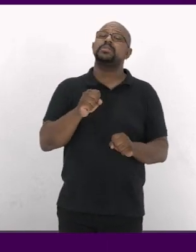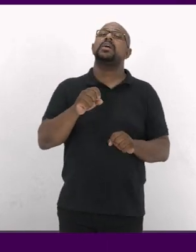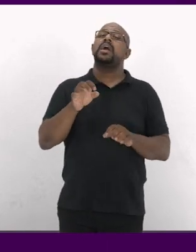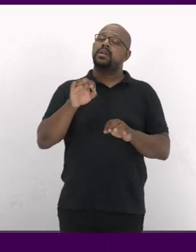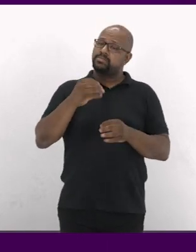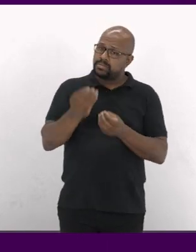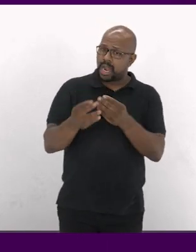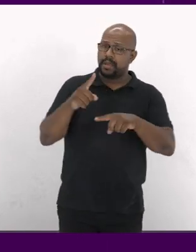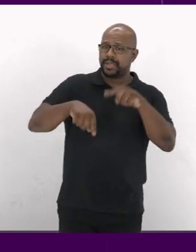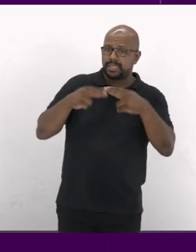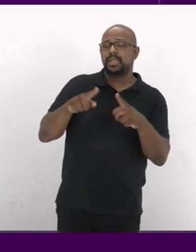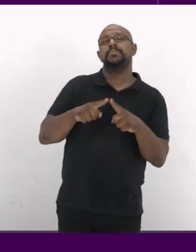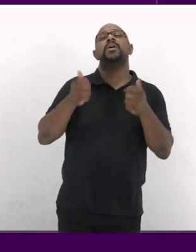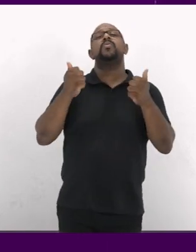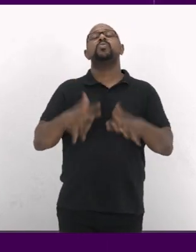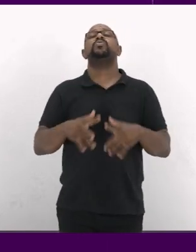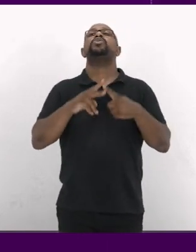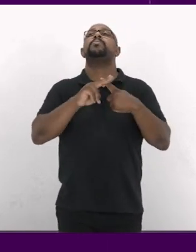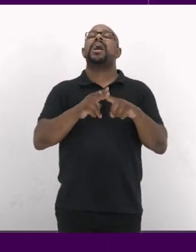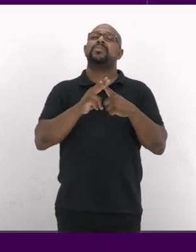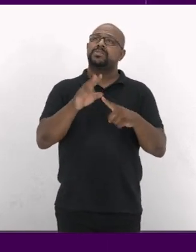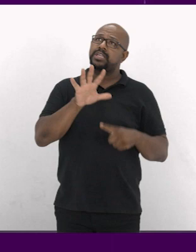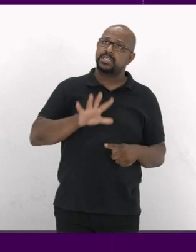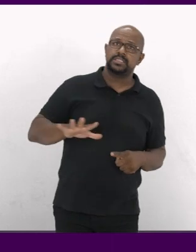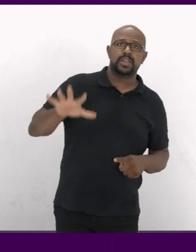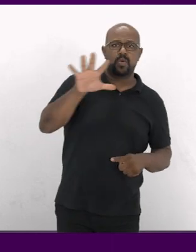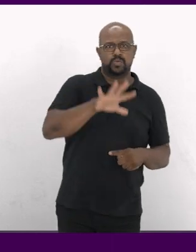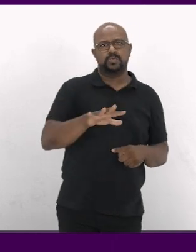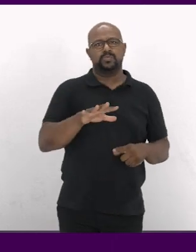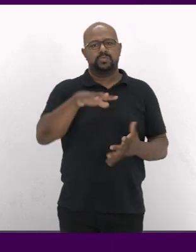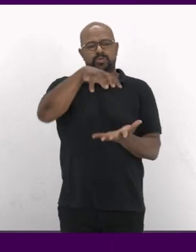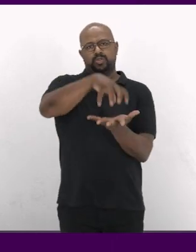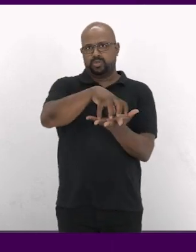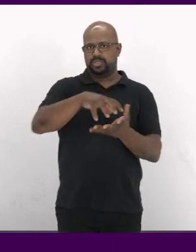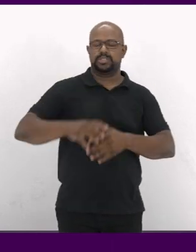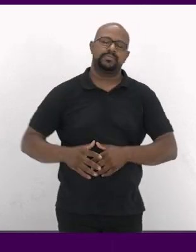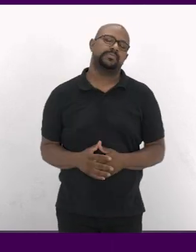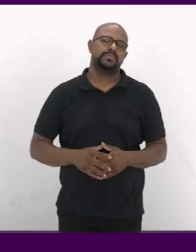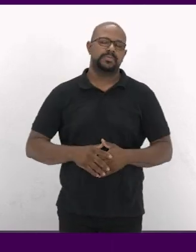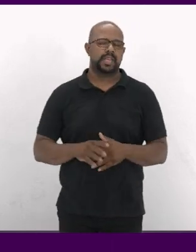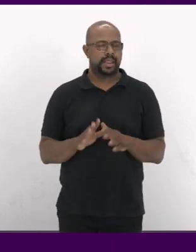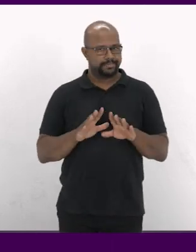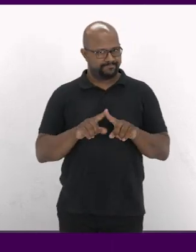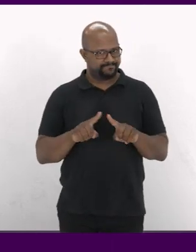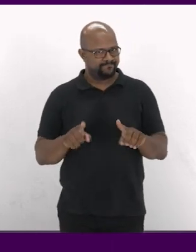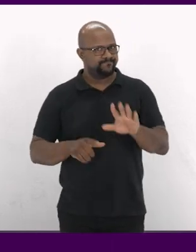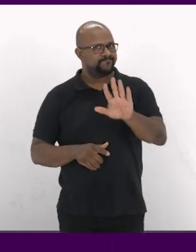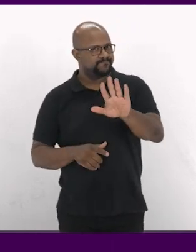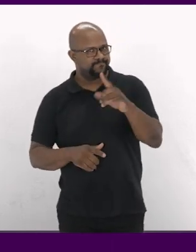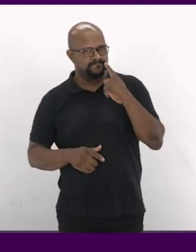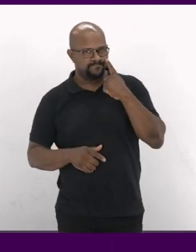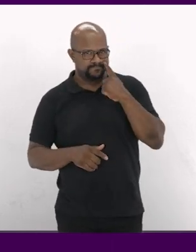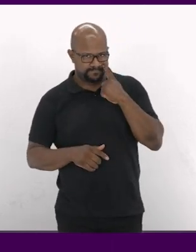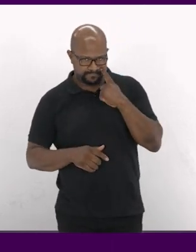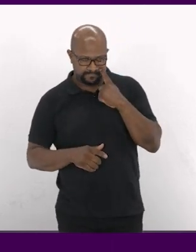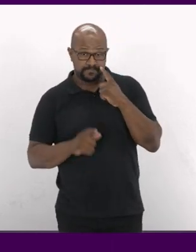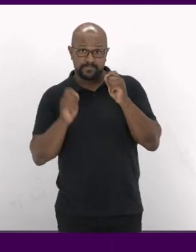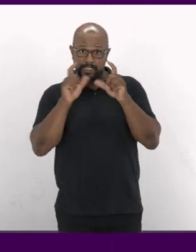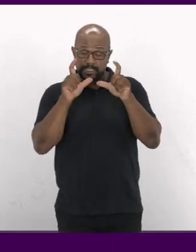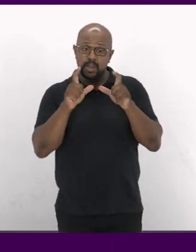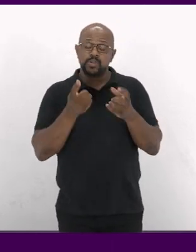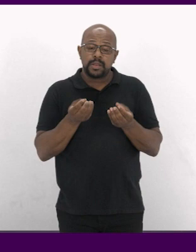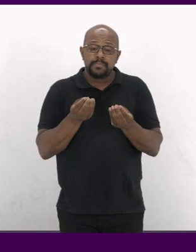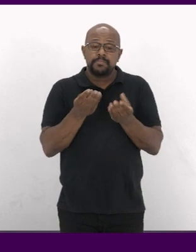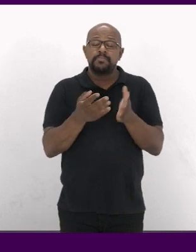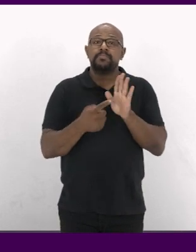referentes à programação cultural, também os custos de manutenção do equipamento. Mas atenção! A